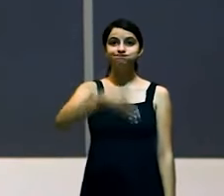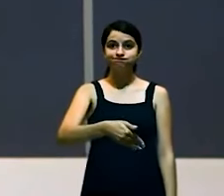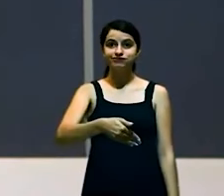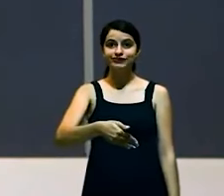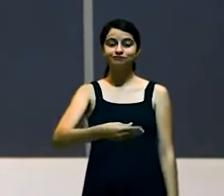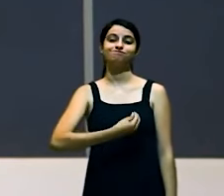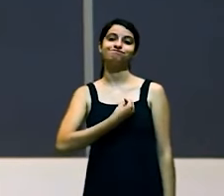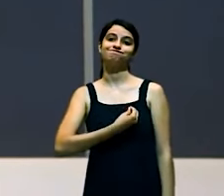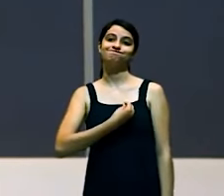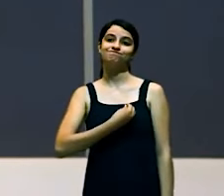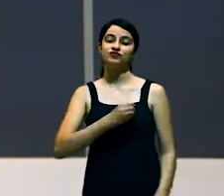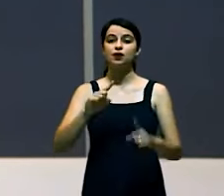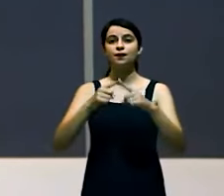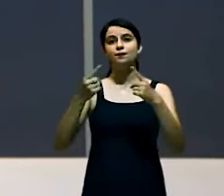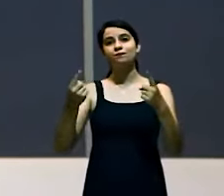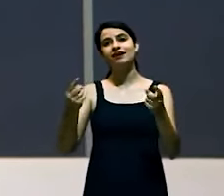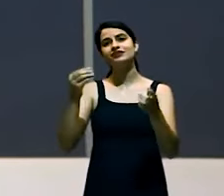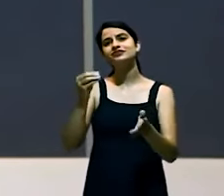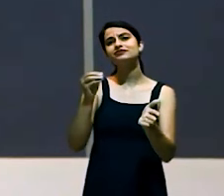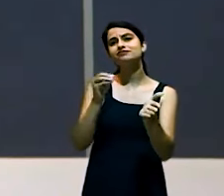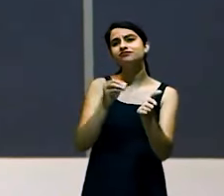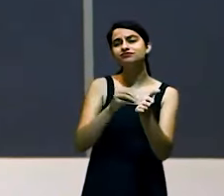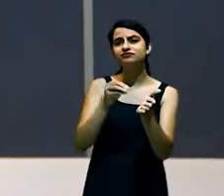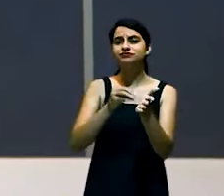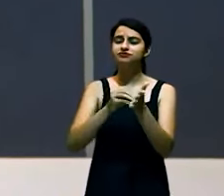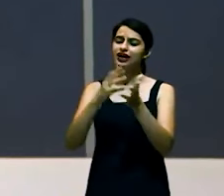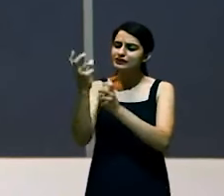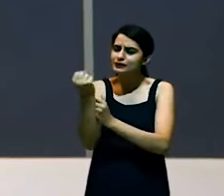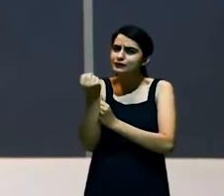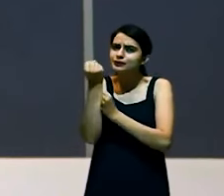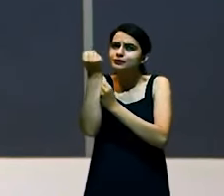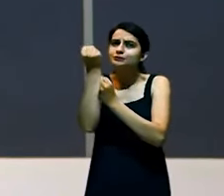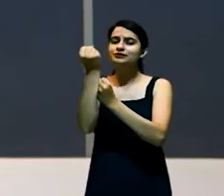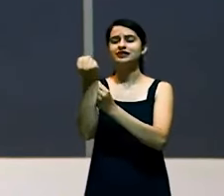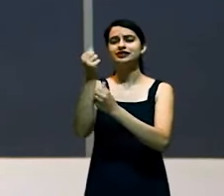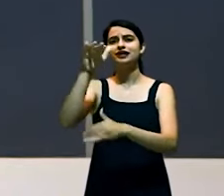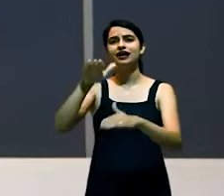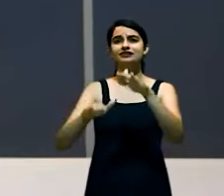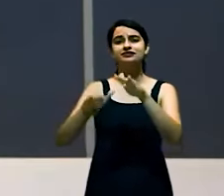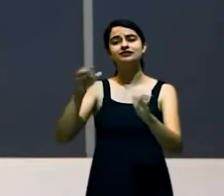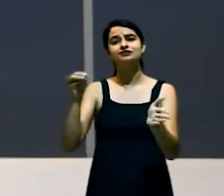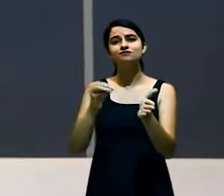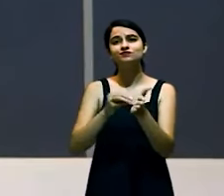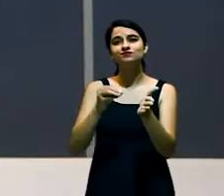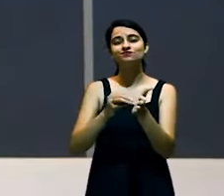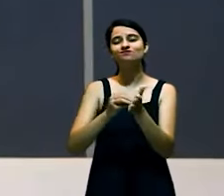mas talvez falta força, falta condição, falta saúde,